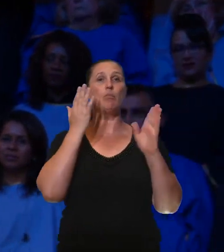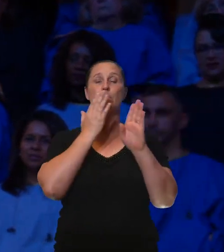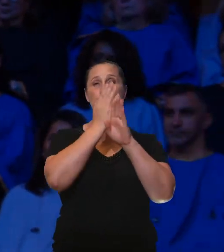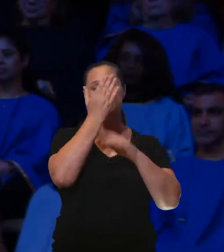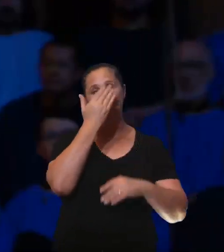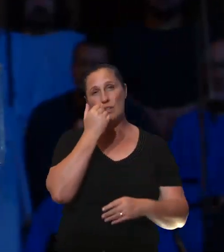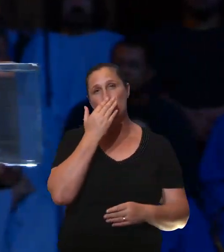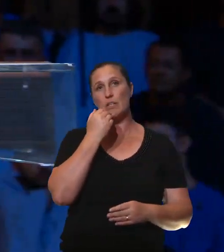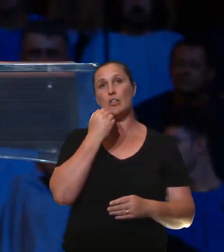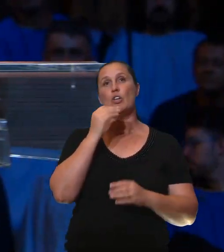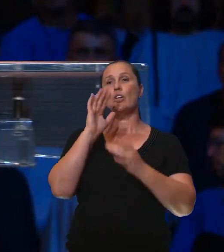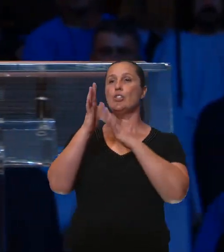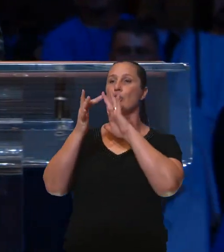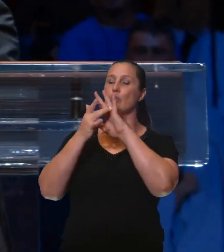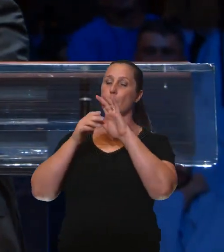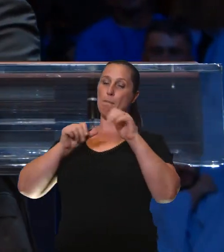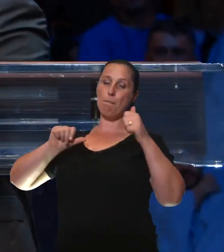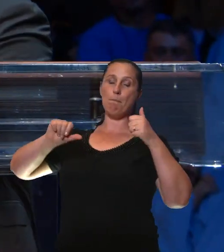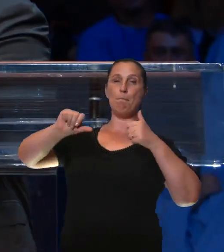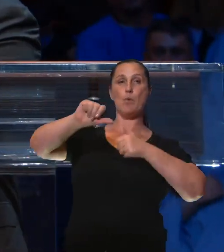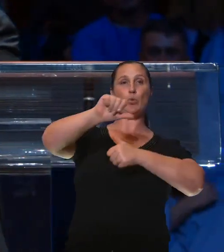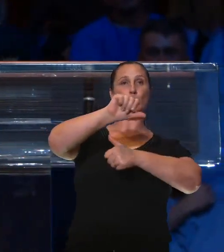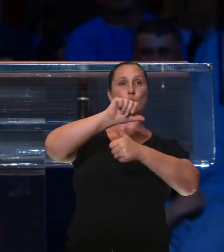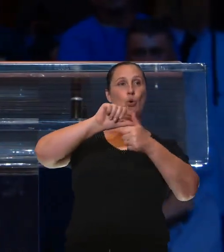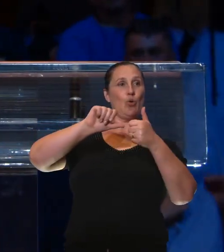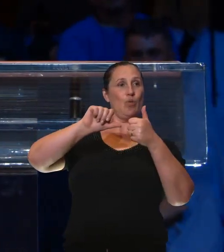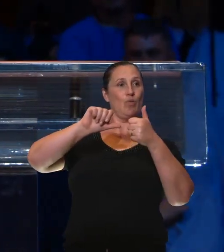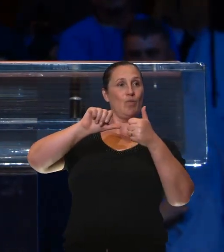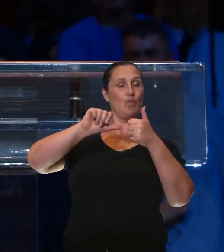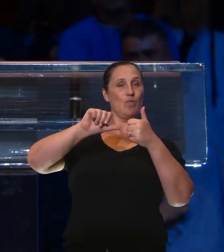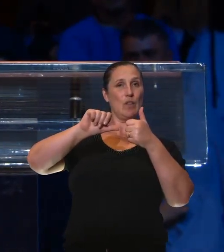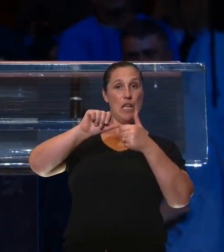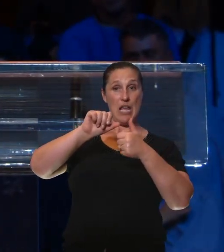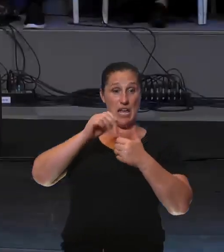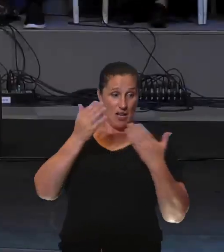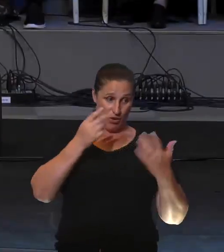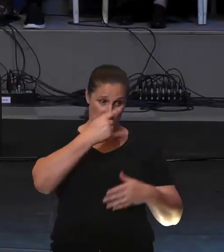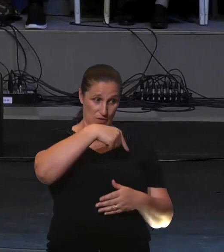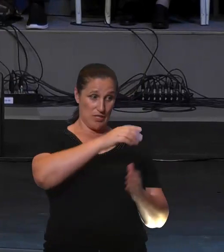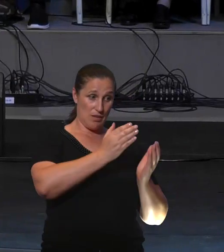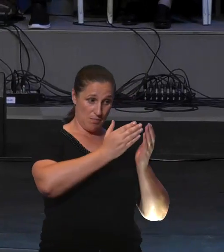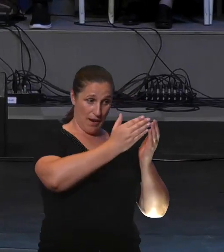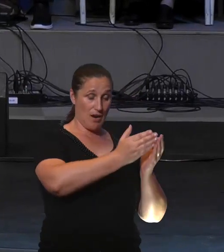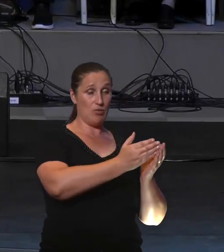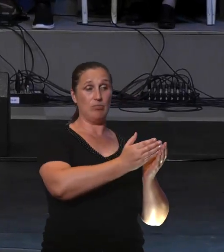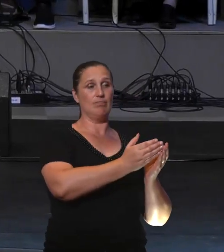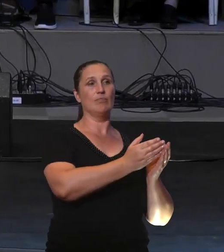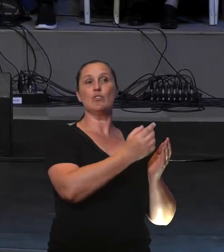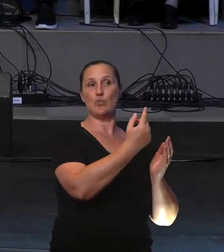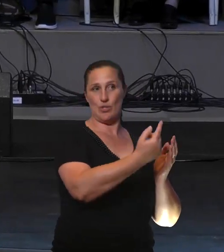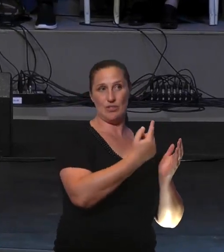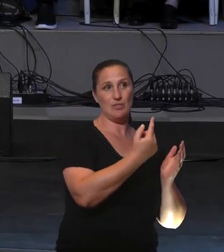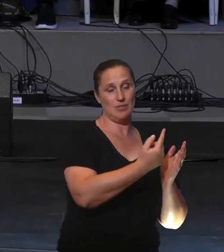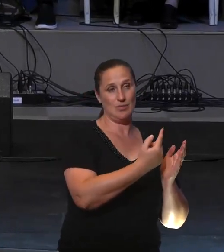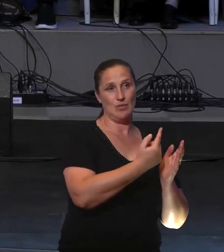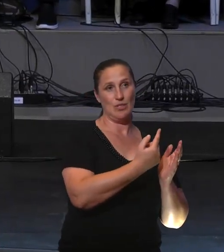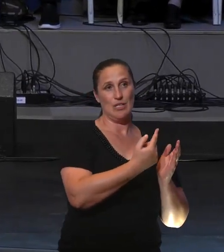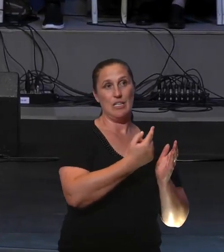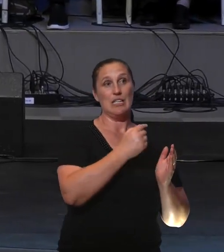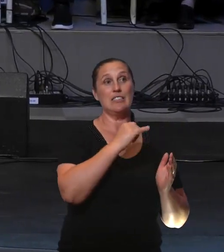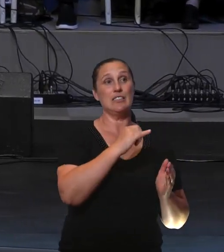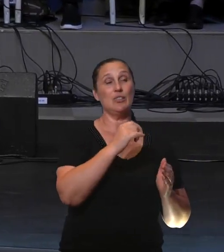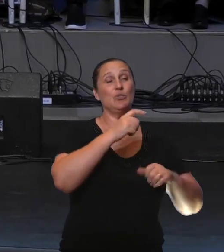Jesus mudou o comando. Jesus falou, agora vocês vão sozinhos no barco. Porque se no tempo